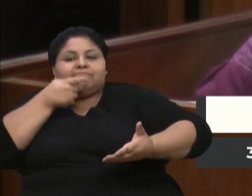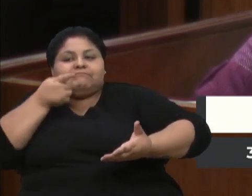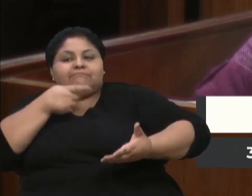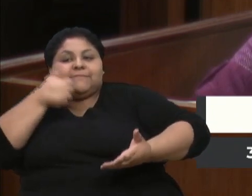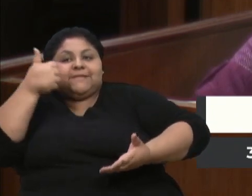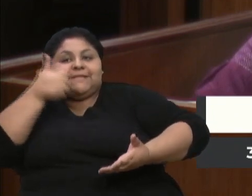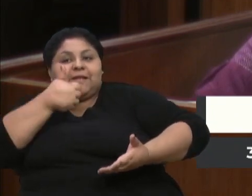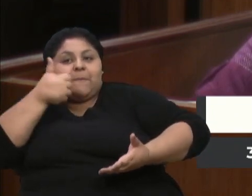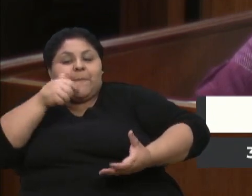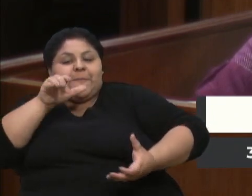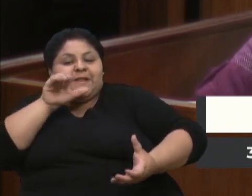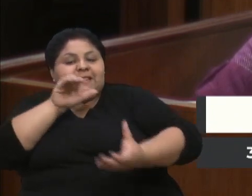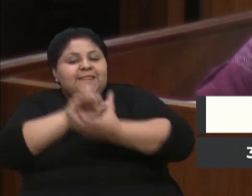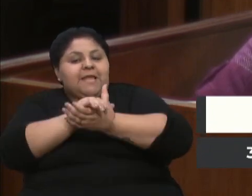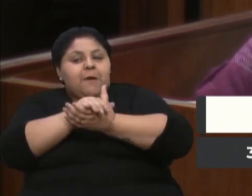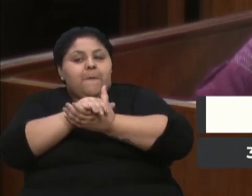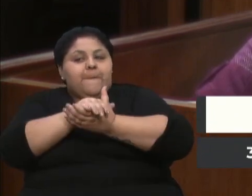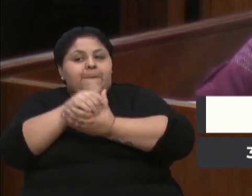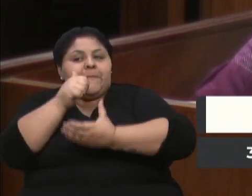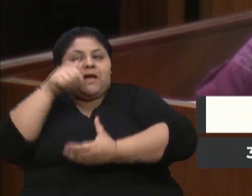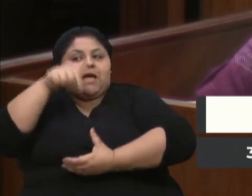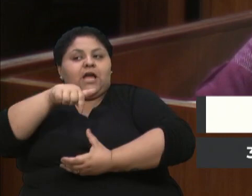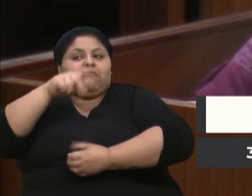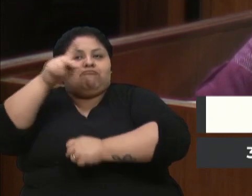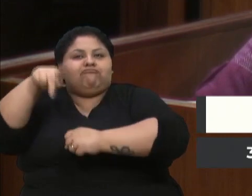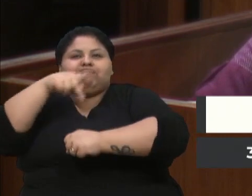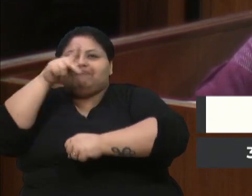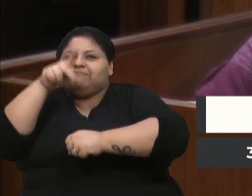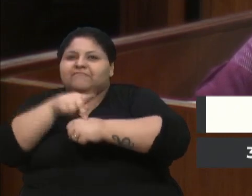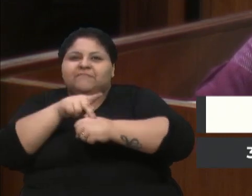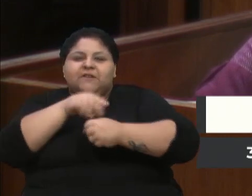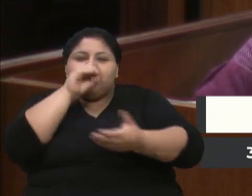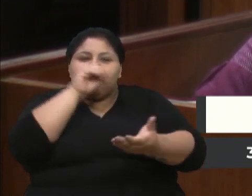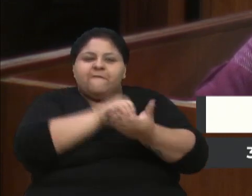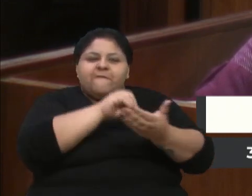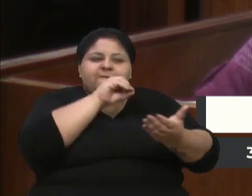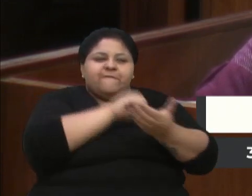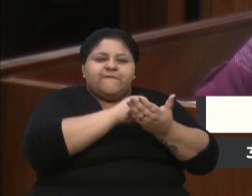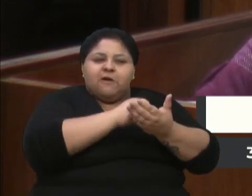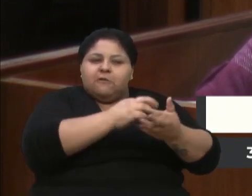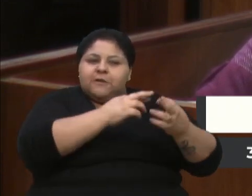do nosso país. Que irresponsável, que ridícula.